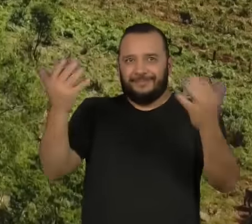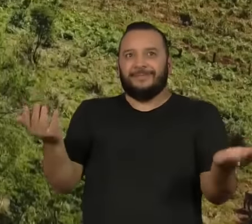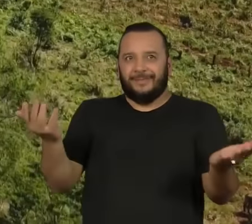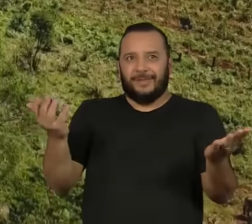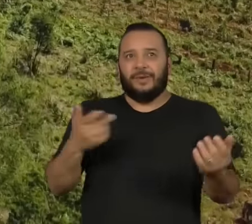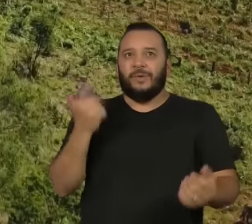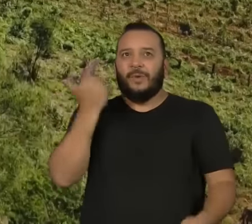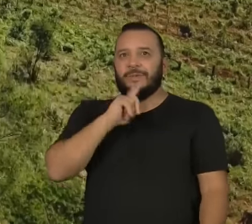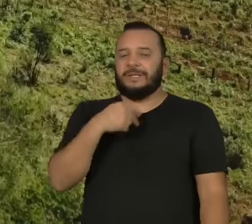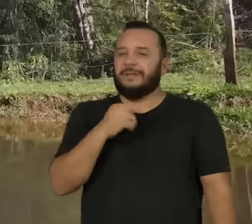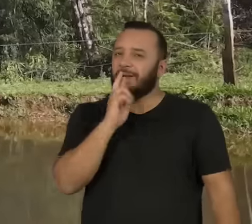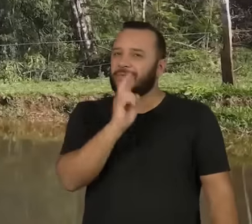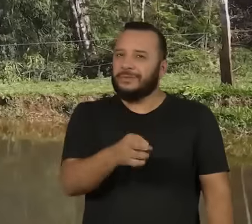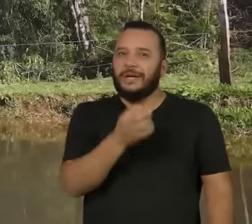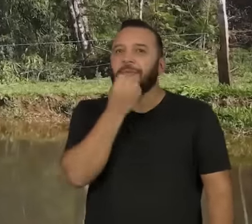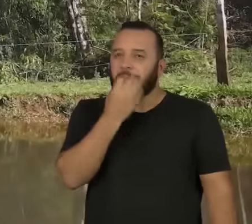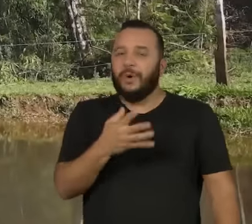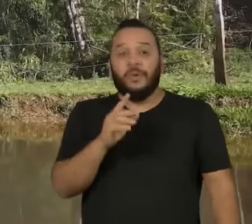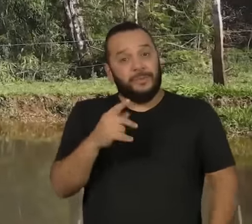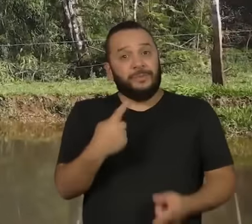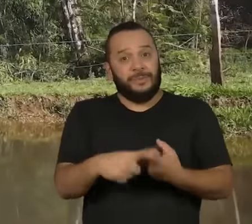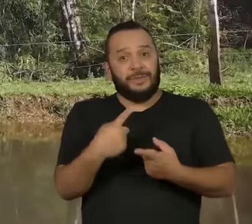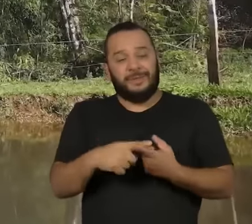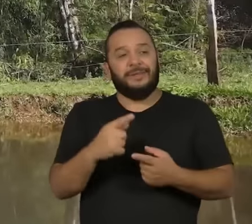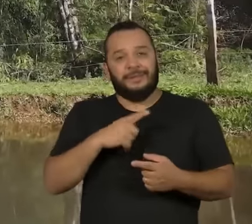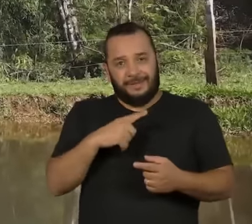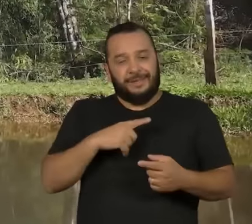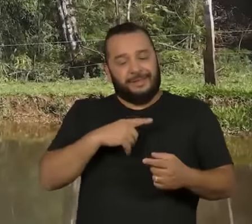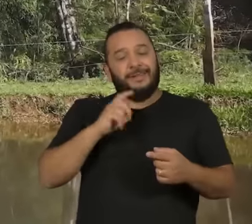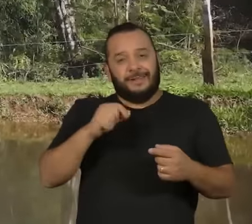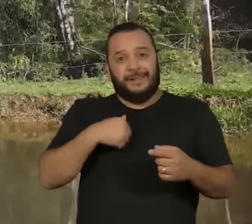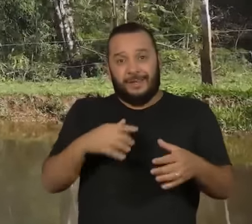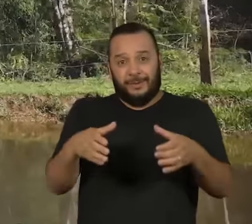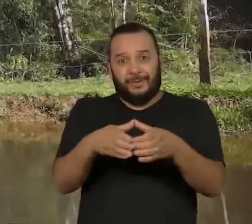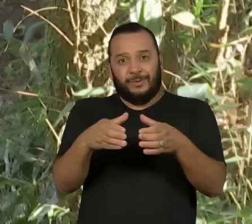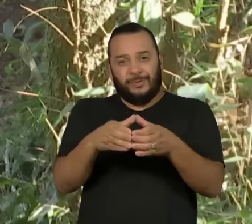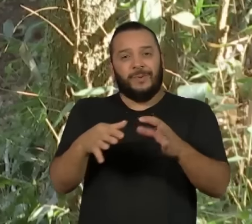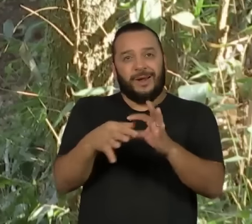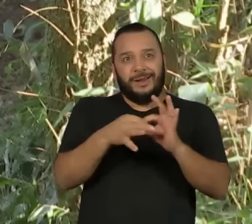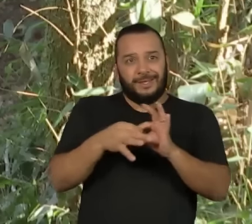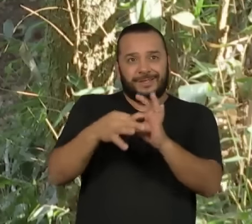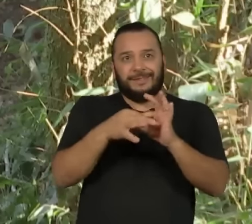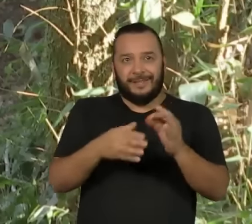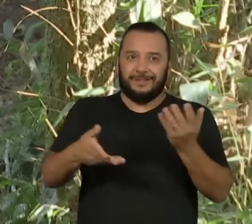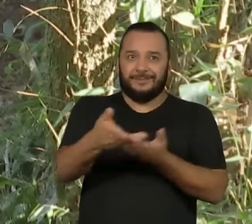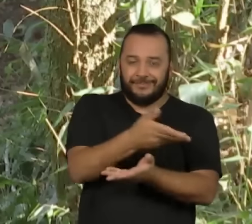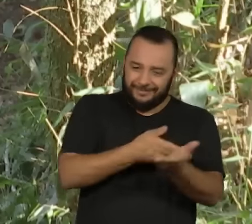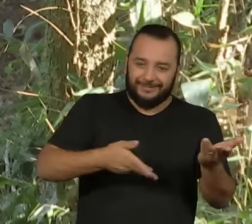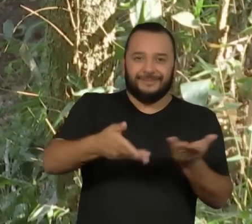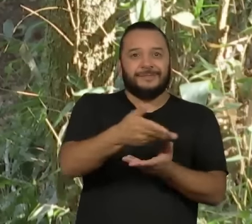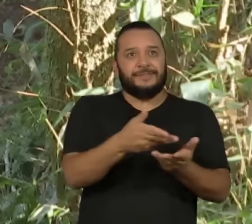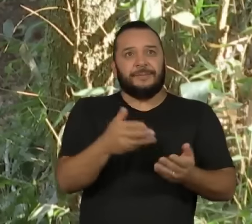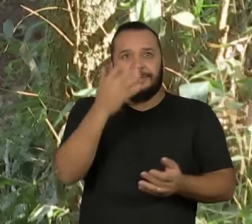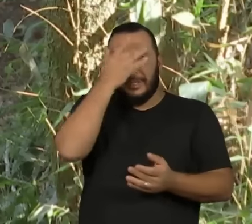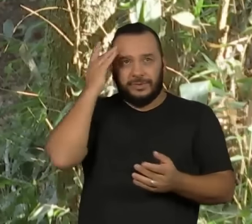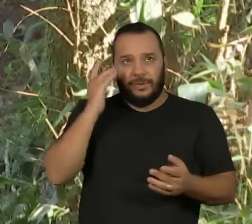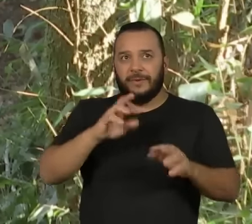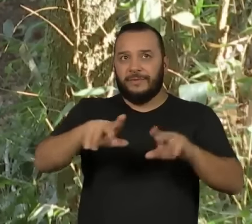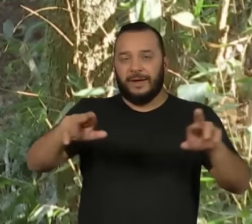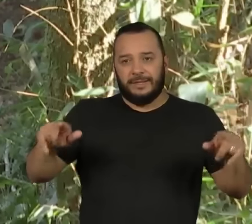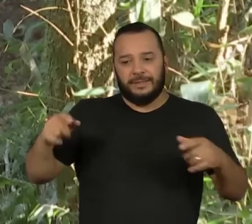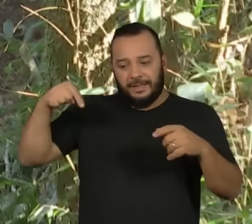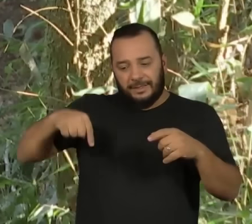resultado que é impulsionado pela Rede Trinacional, que é uma aliança, uma colaboração de diversas pessoas, atores da